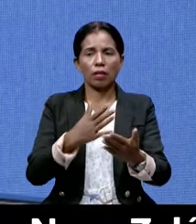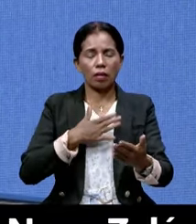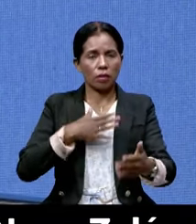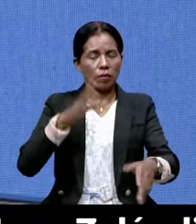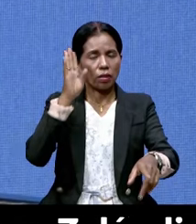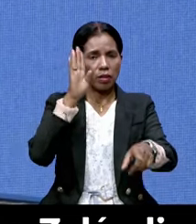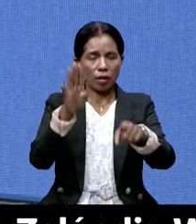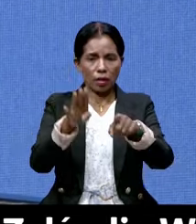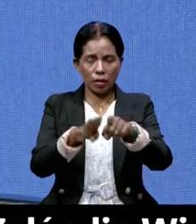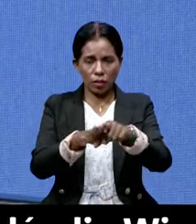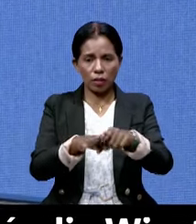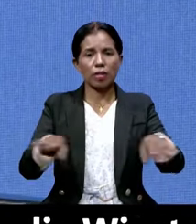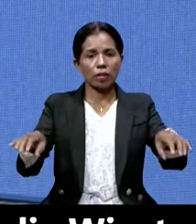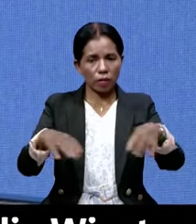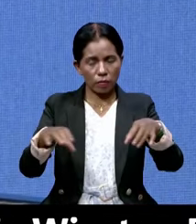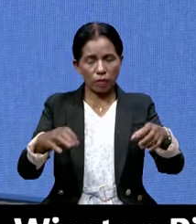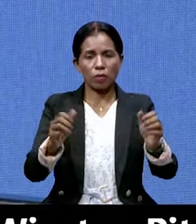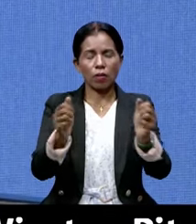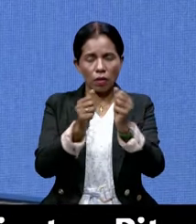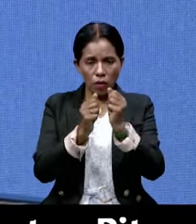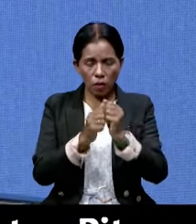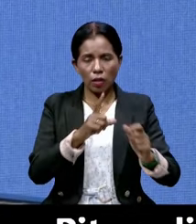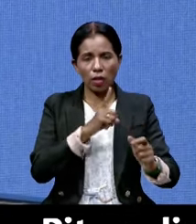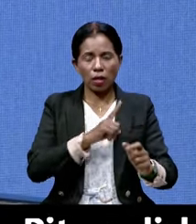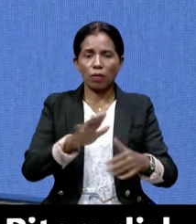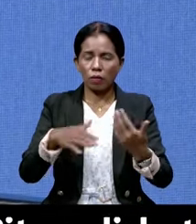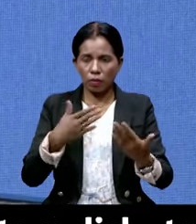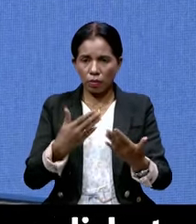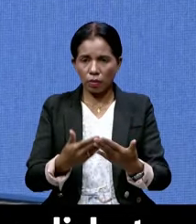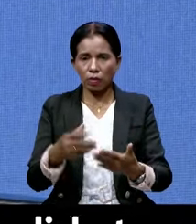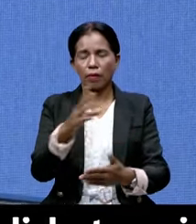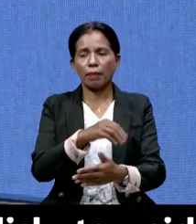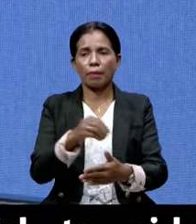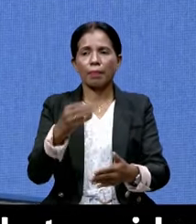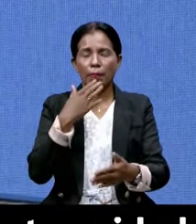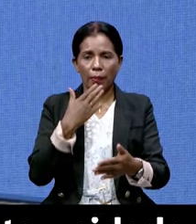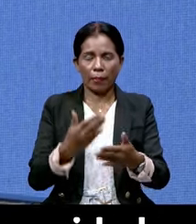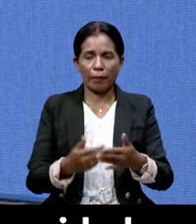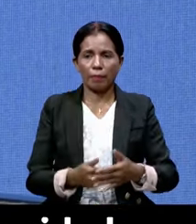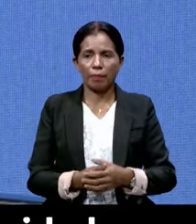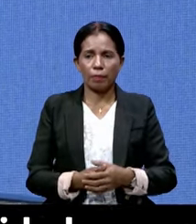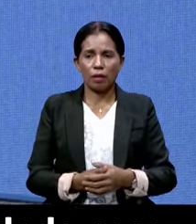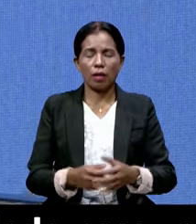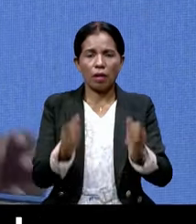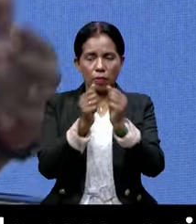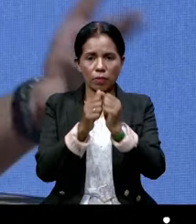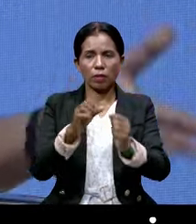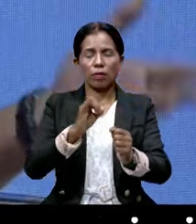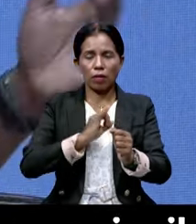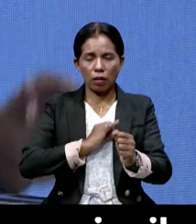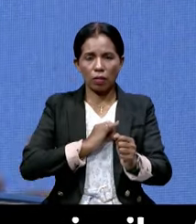be, serviço holaran tomak, hau hu sinisu maito agora, barak si ho hau, i